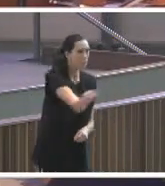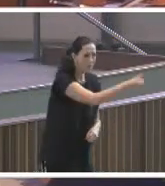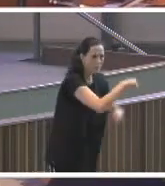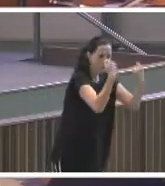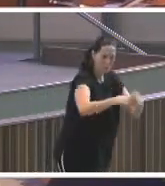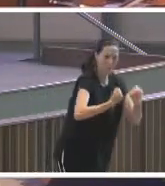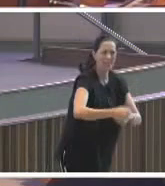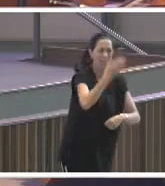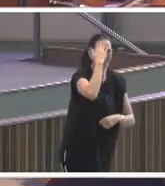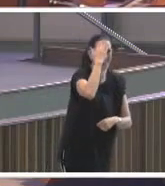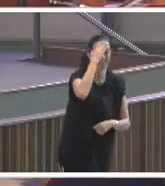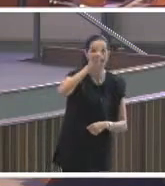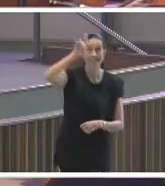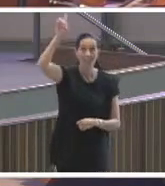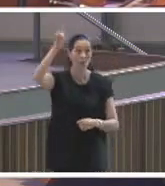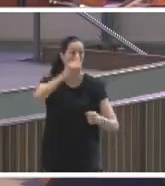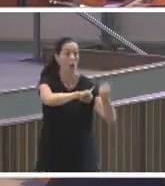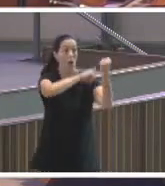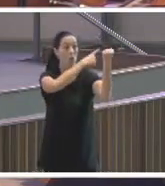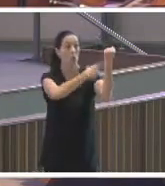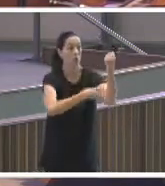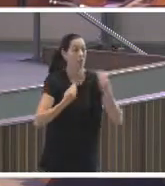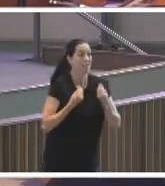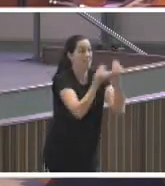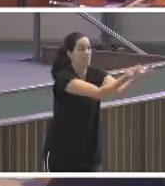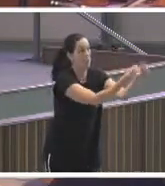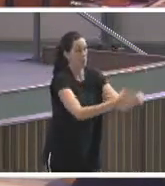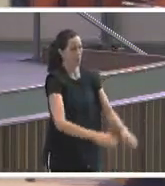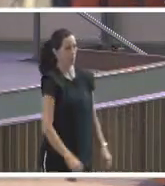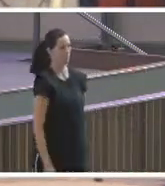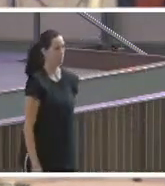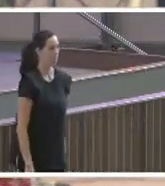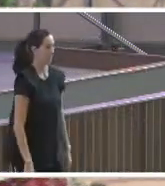deu para você. Pode sentar.